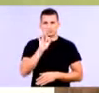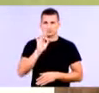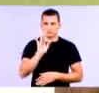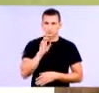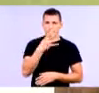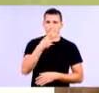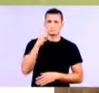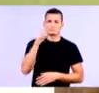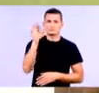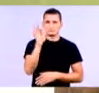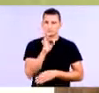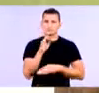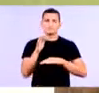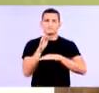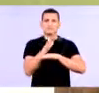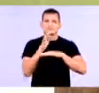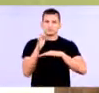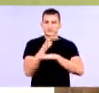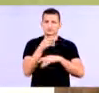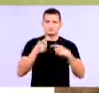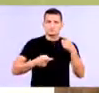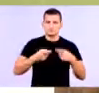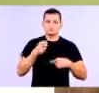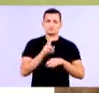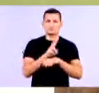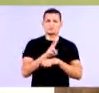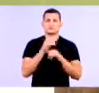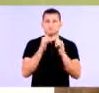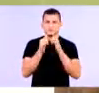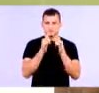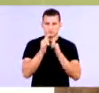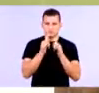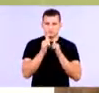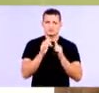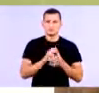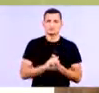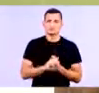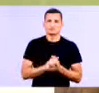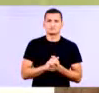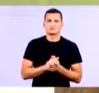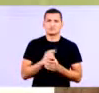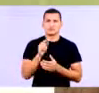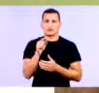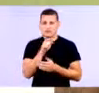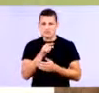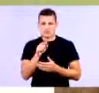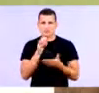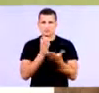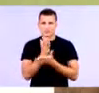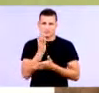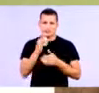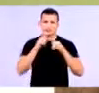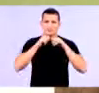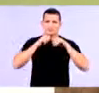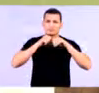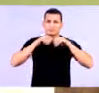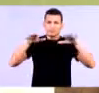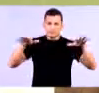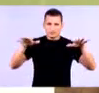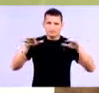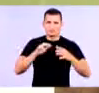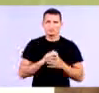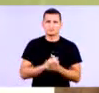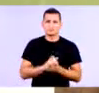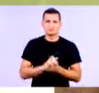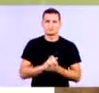45% formalizaram, né, uma política de segurança da informação, ou seja, que eles aprovaram e publicaram, né? Ou seja, a